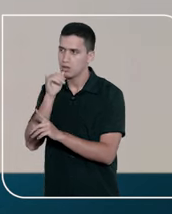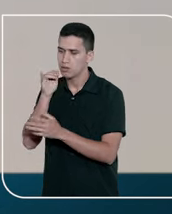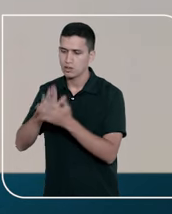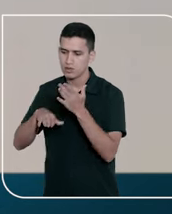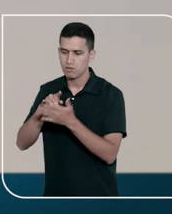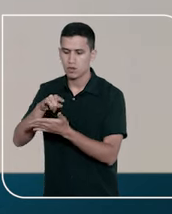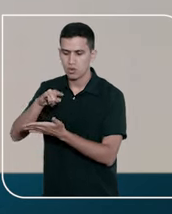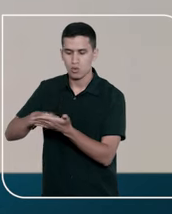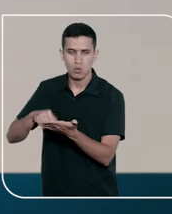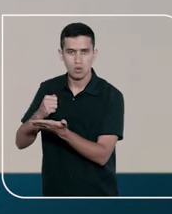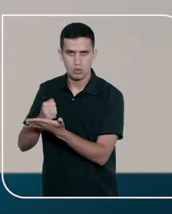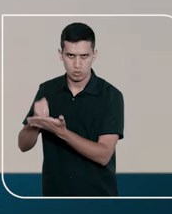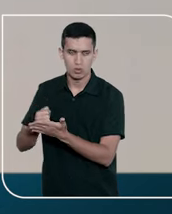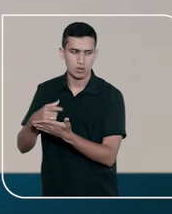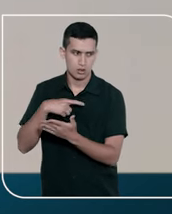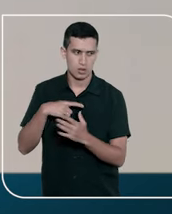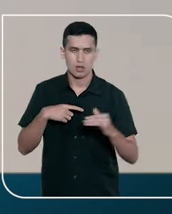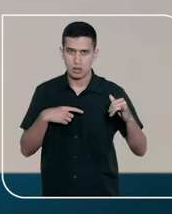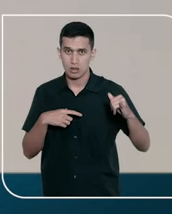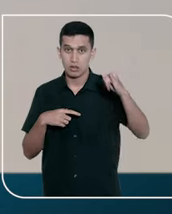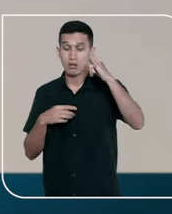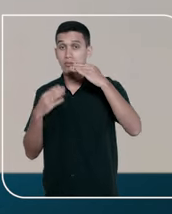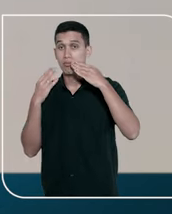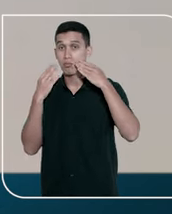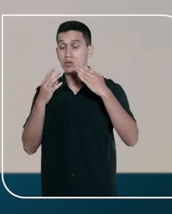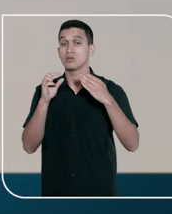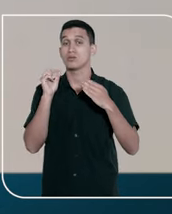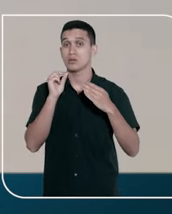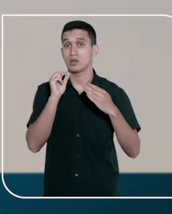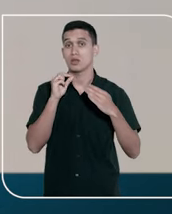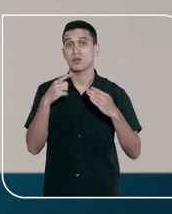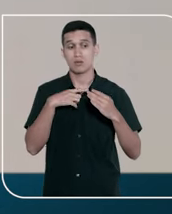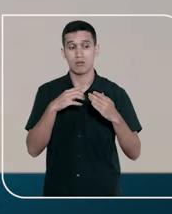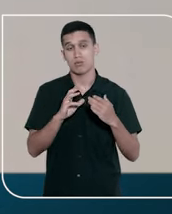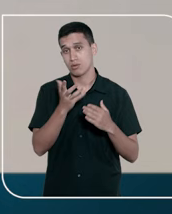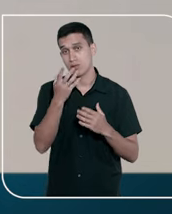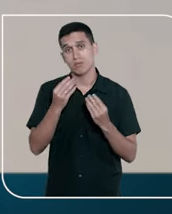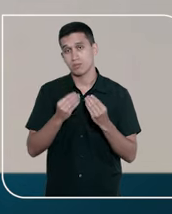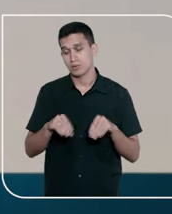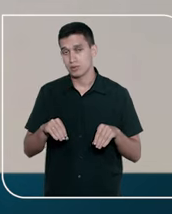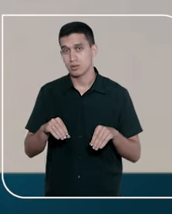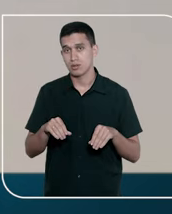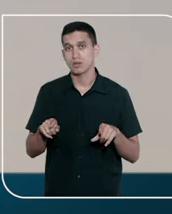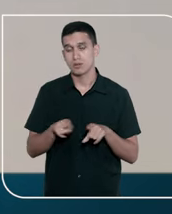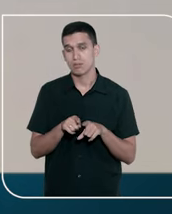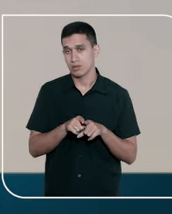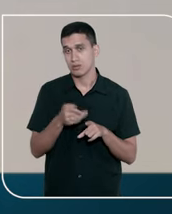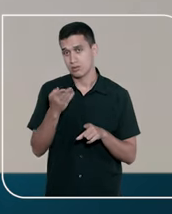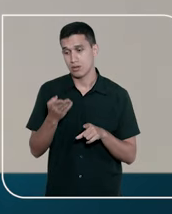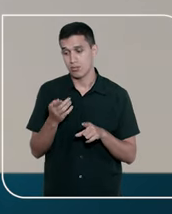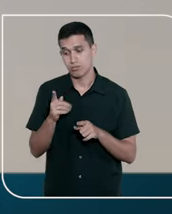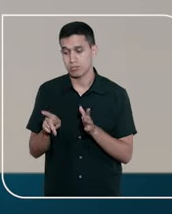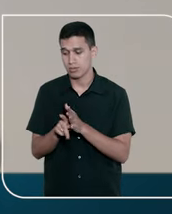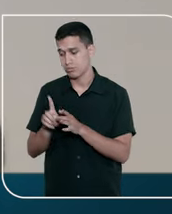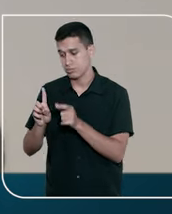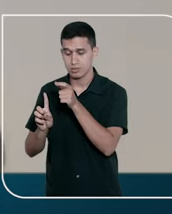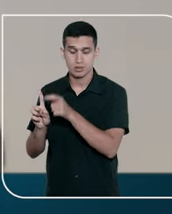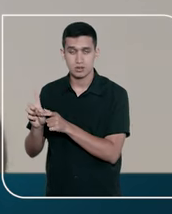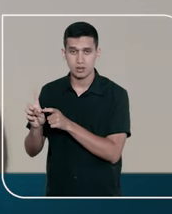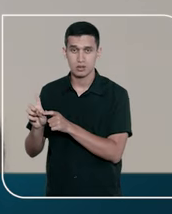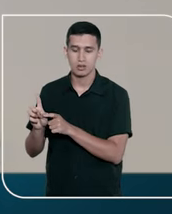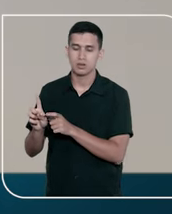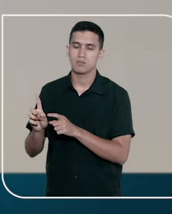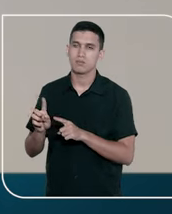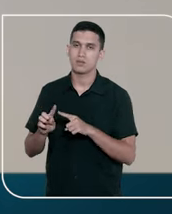transporte fica condicionada à demonstração da ocorrência do prejuízo, né, e de sua extensão pelo passageiro, né? Então, em